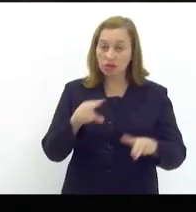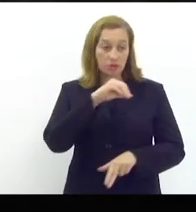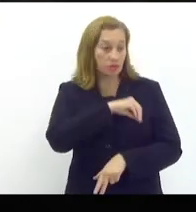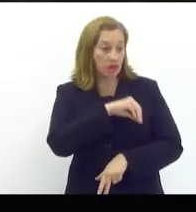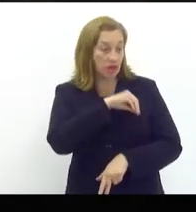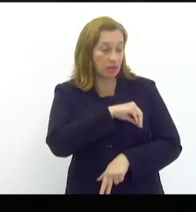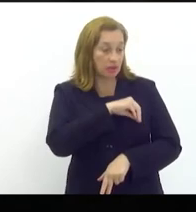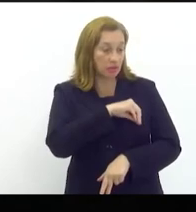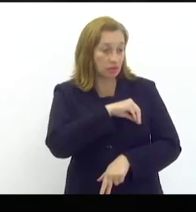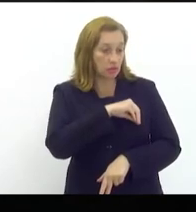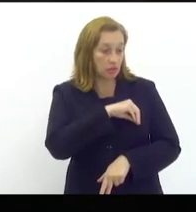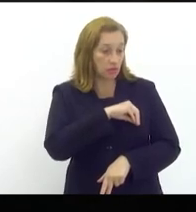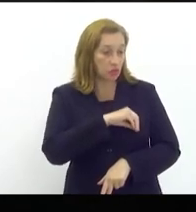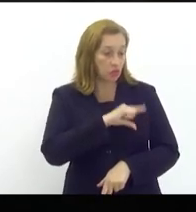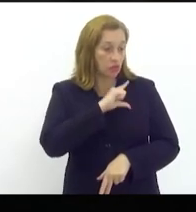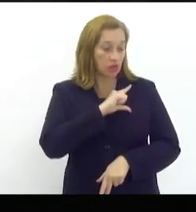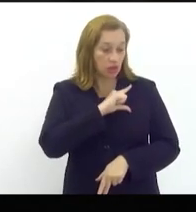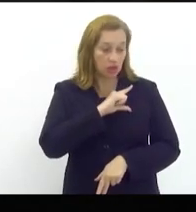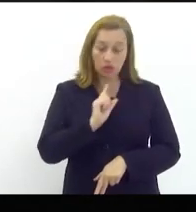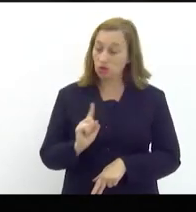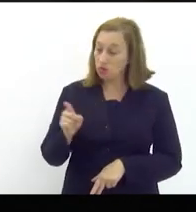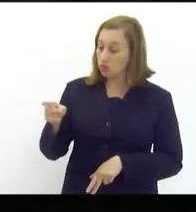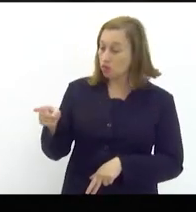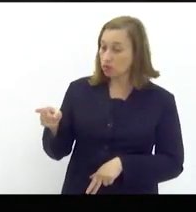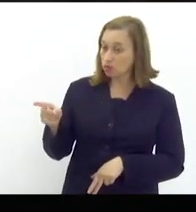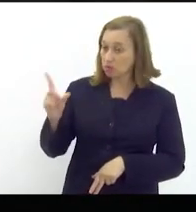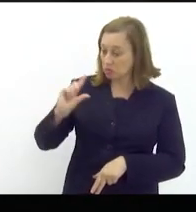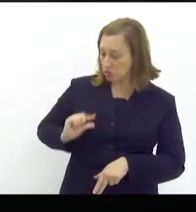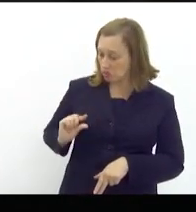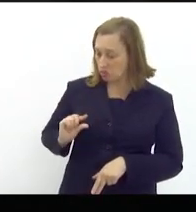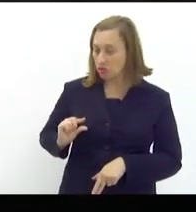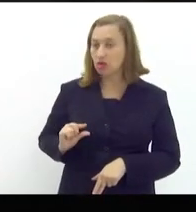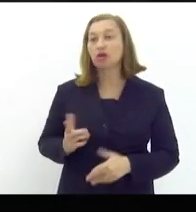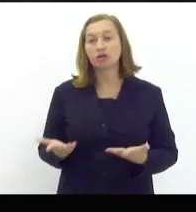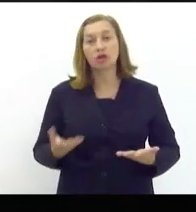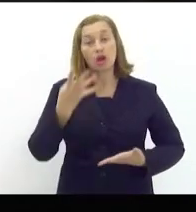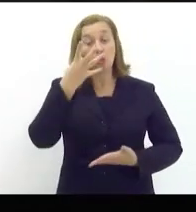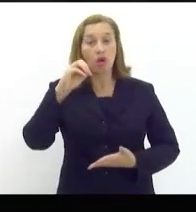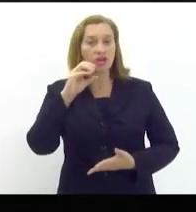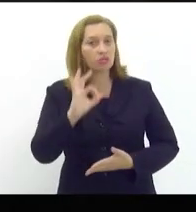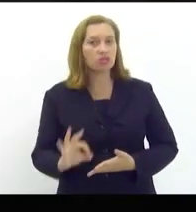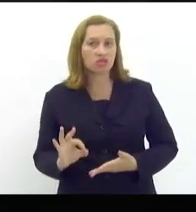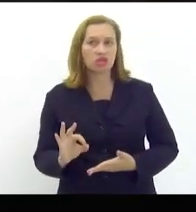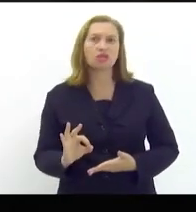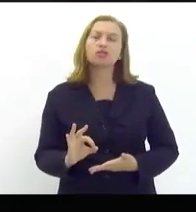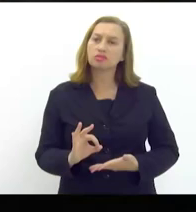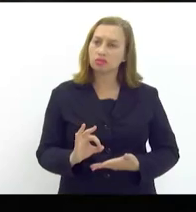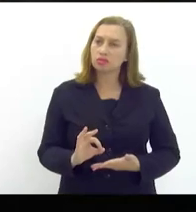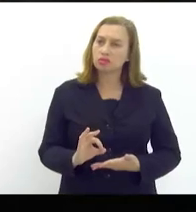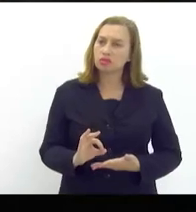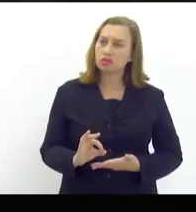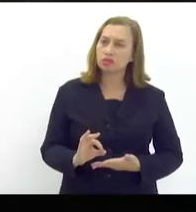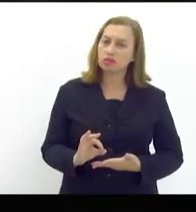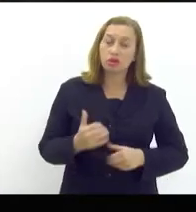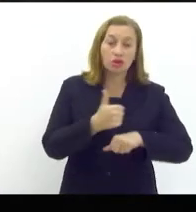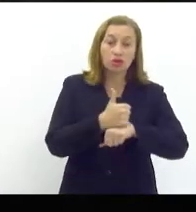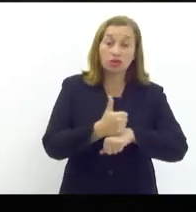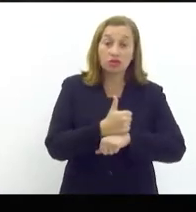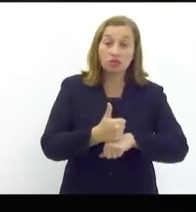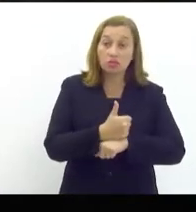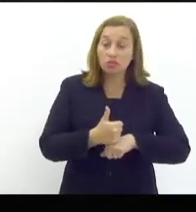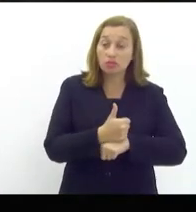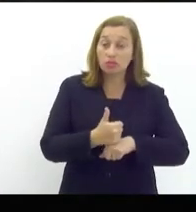um pagamento muito desiguais então diferença chega a 40% nos valores para pessoas com as mesmas funções